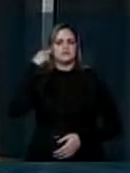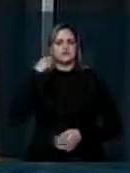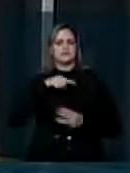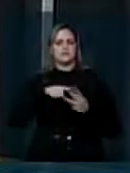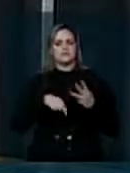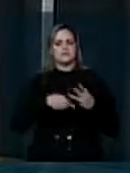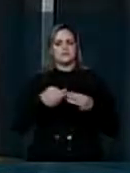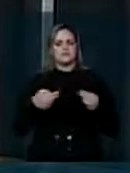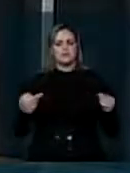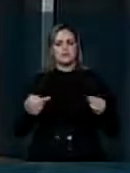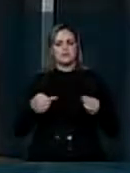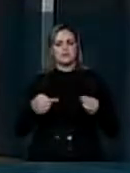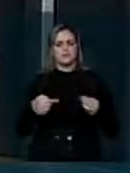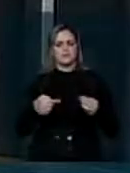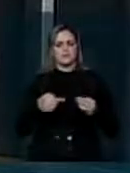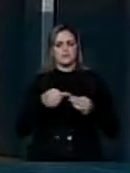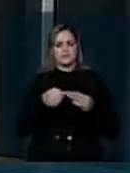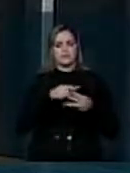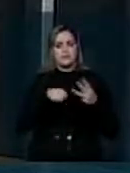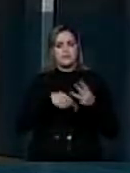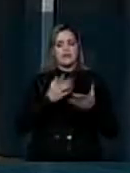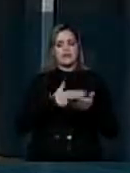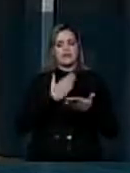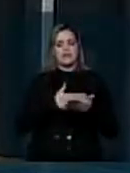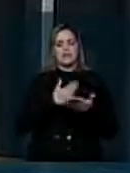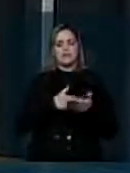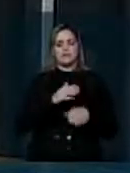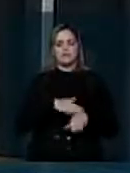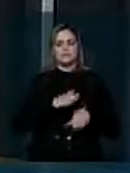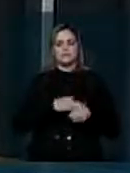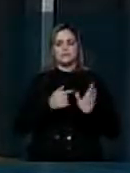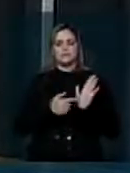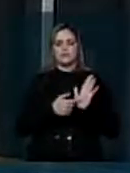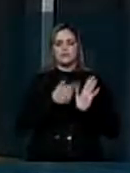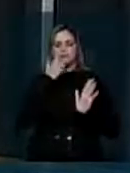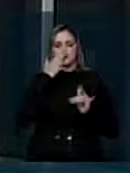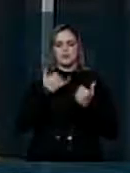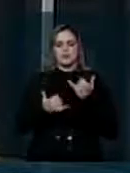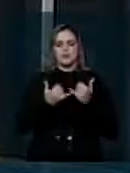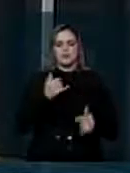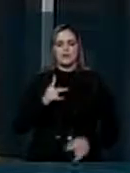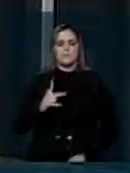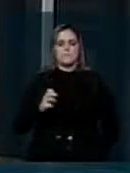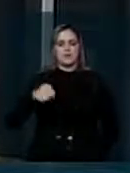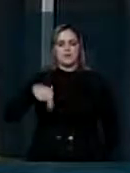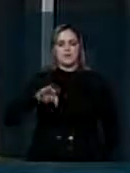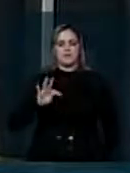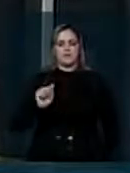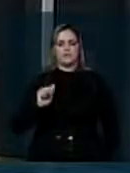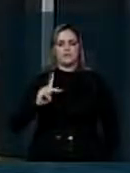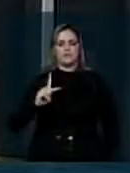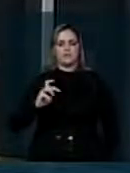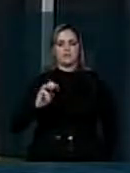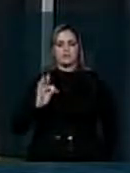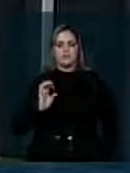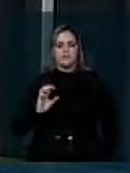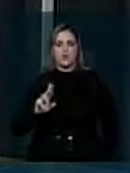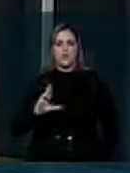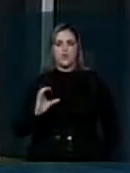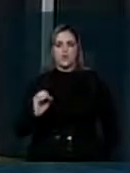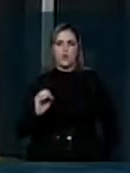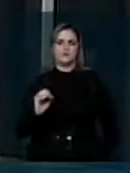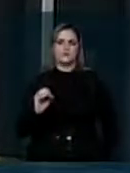está aqui em minhas mãos, que faz parte de uma espécie de Pentateuco da teologia do Espírito Santo, que ele